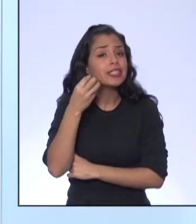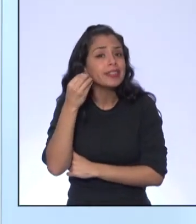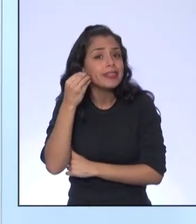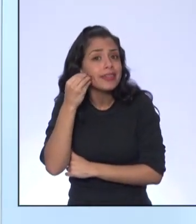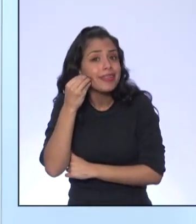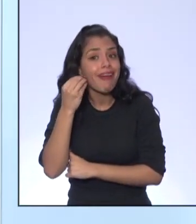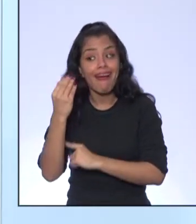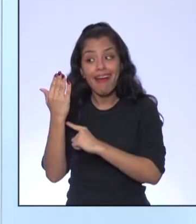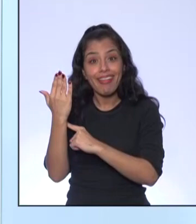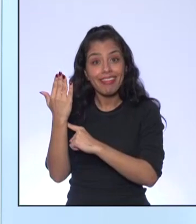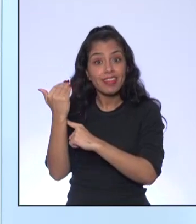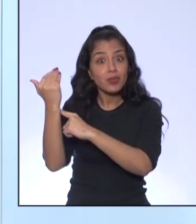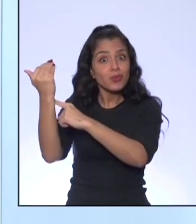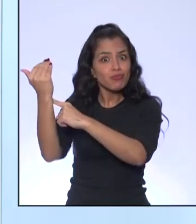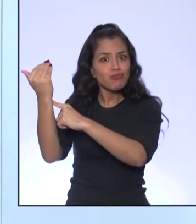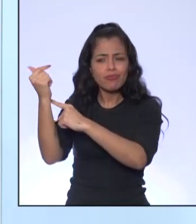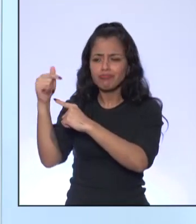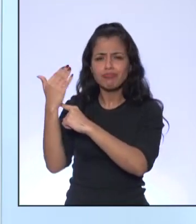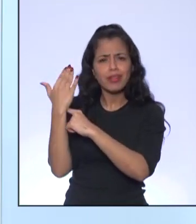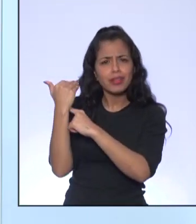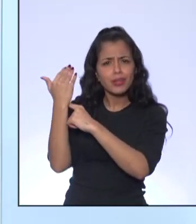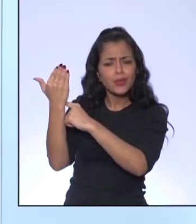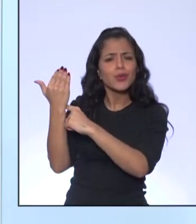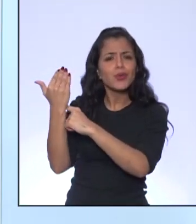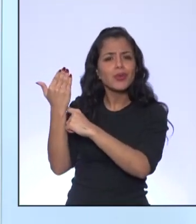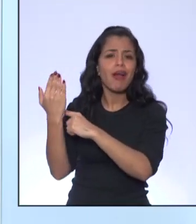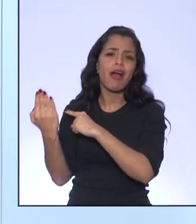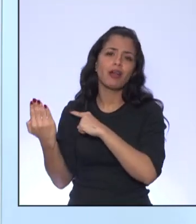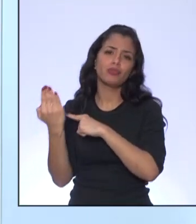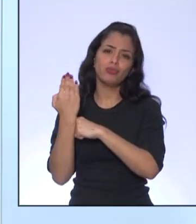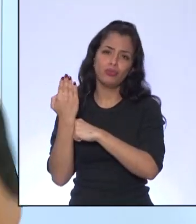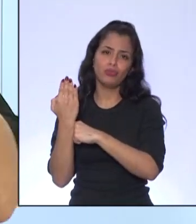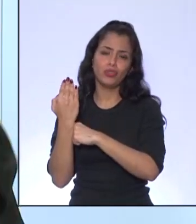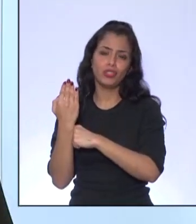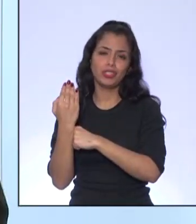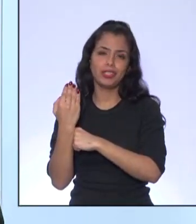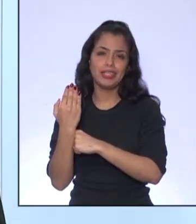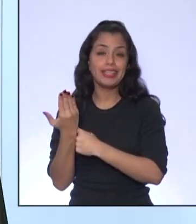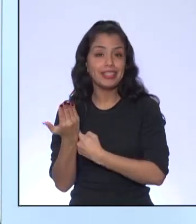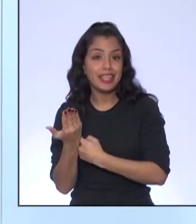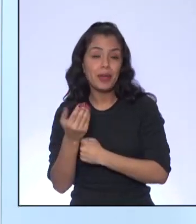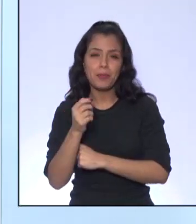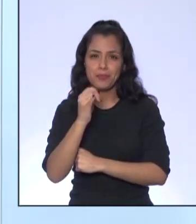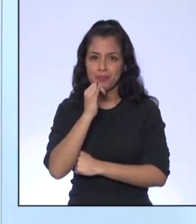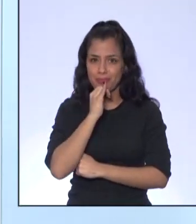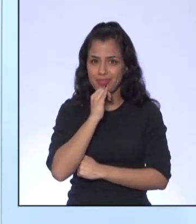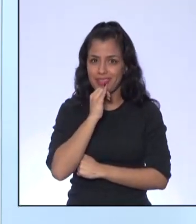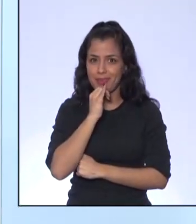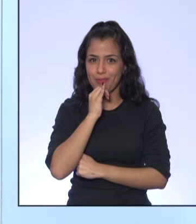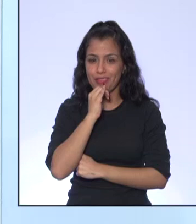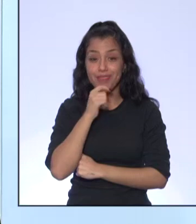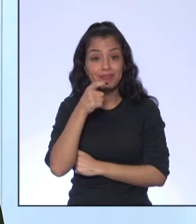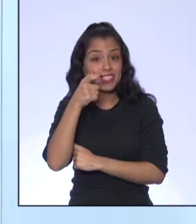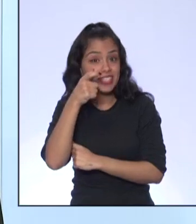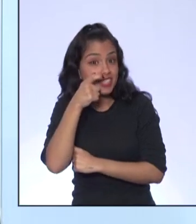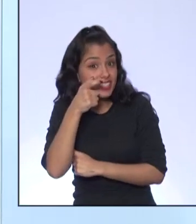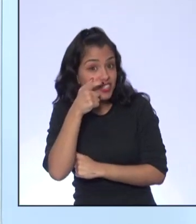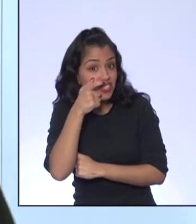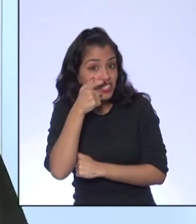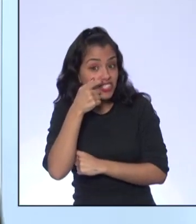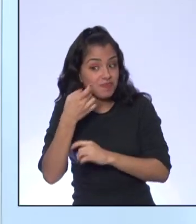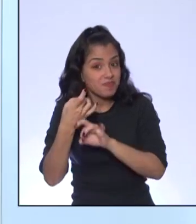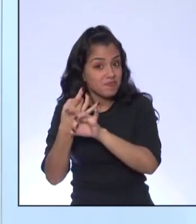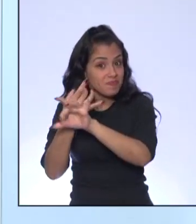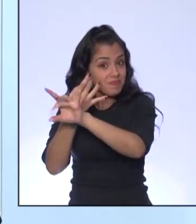apoio da tecnologia. Então, nós temos a possibilidade de assistir essas videoaulas, talvez de conversar